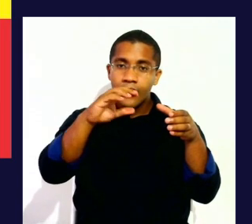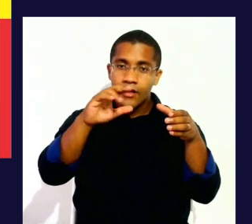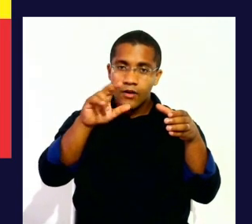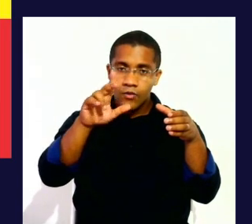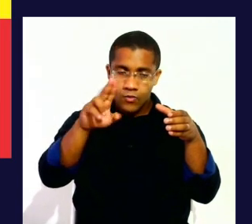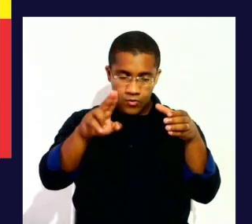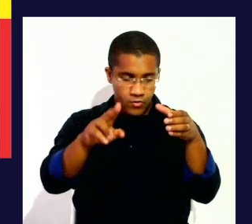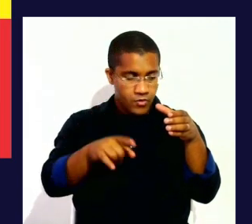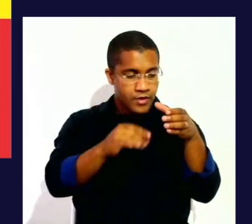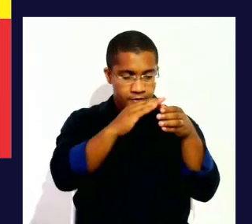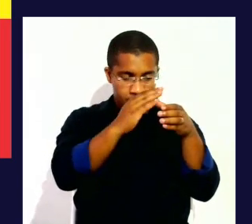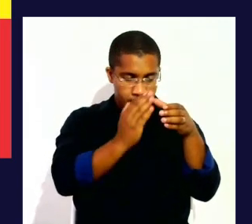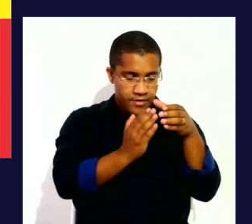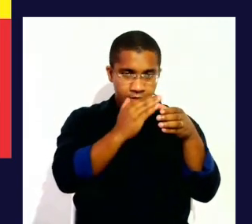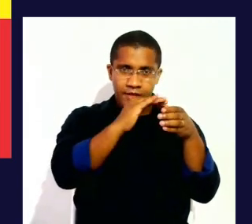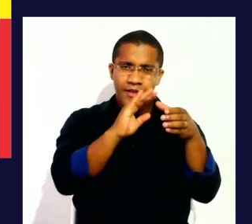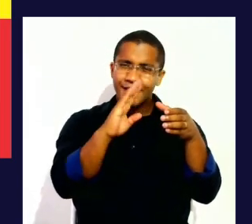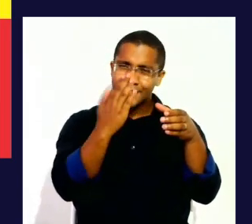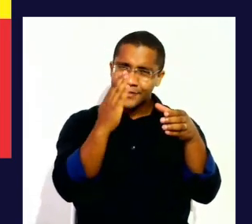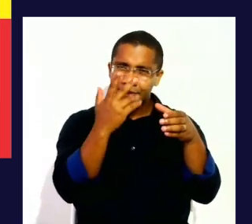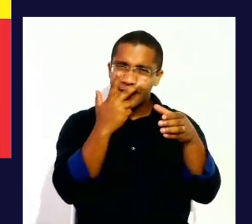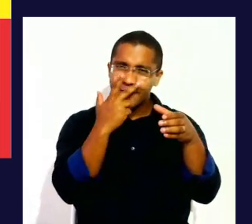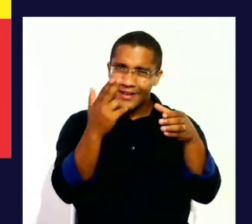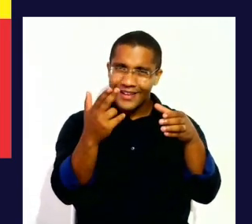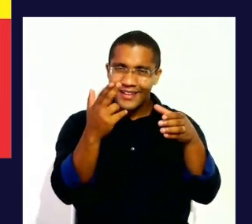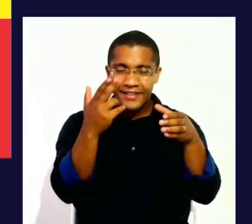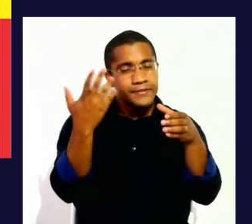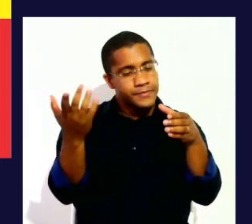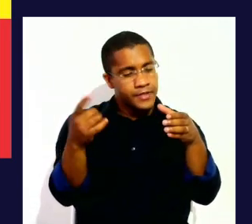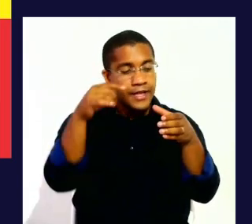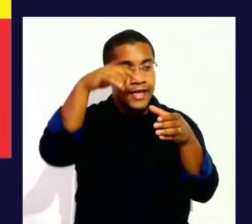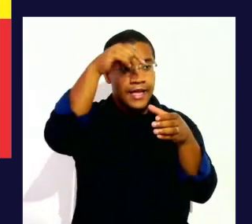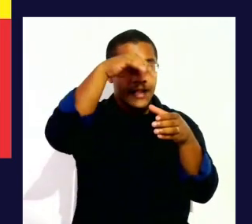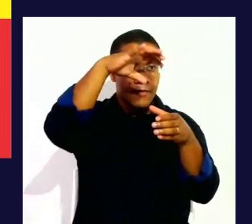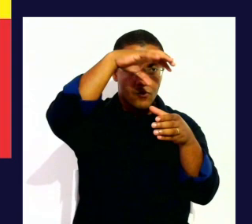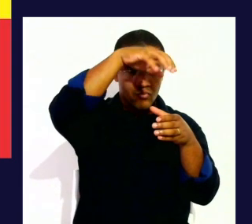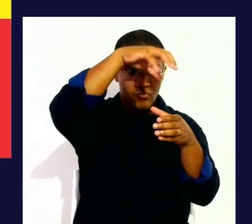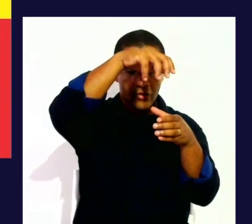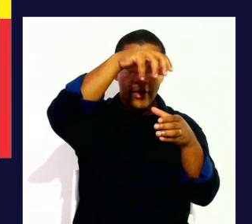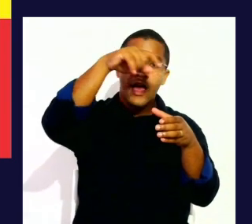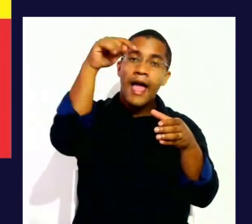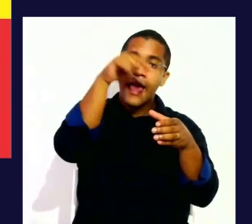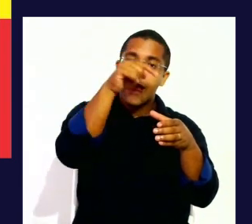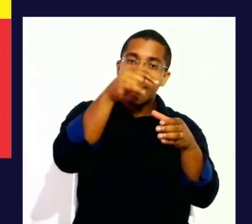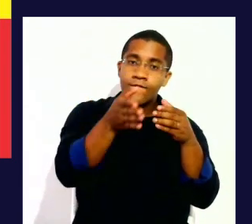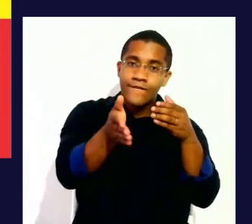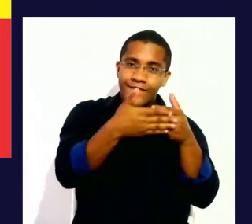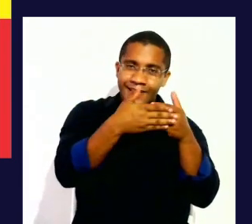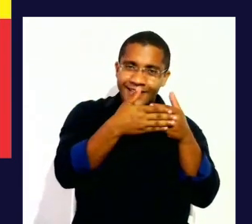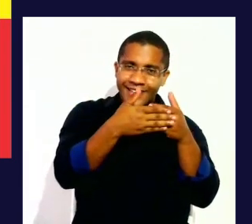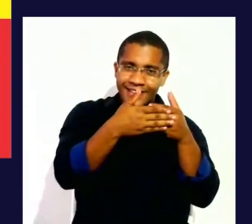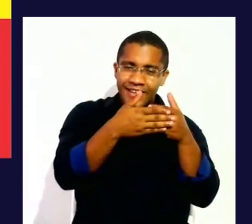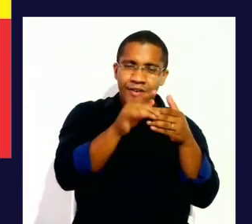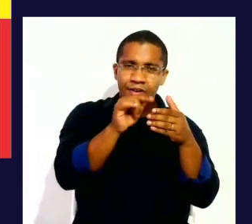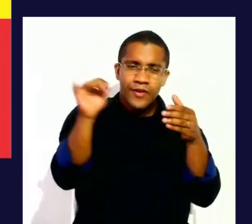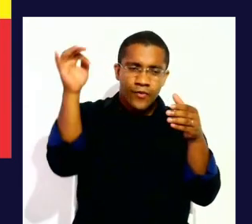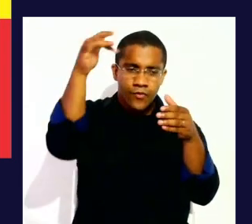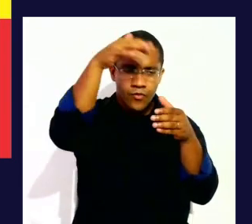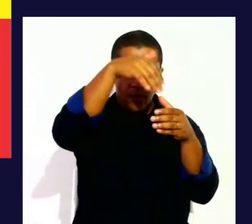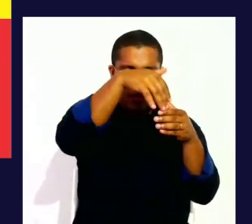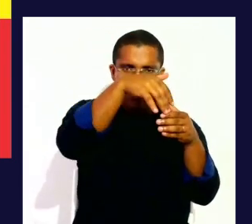são espelhadas. Na tampa, a gente tem a função de isolar a garrafa de possíveis